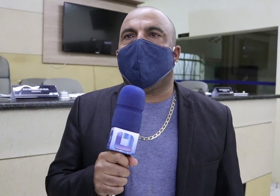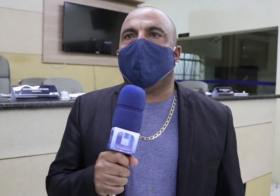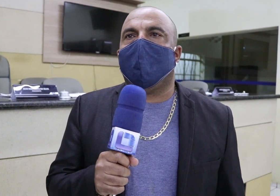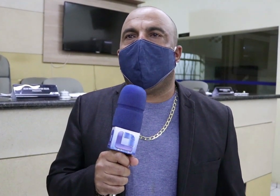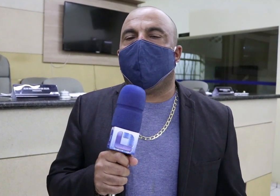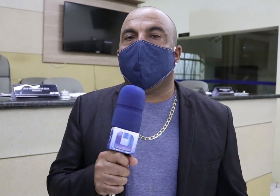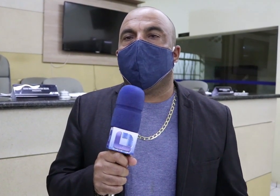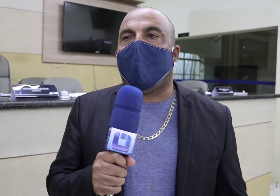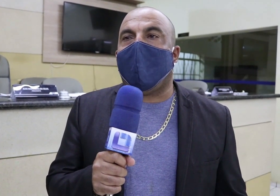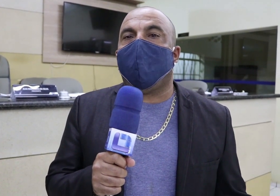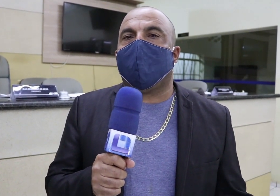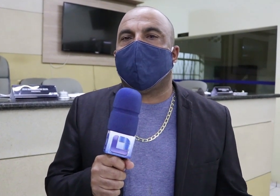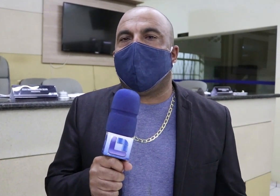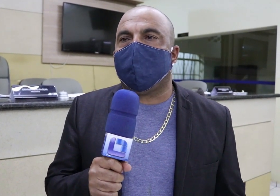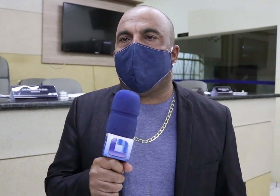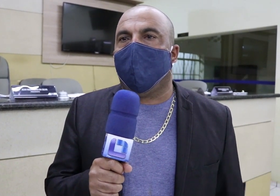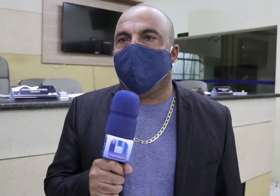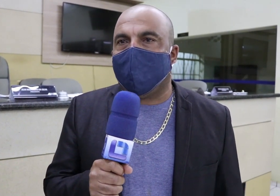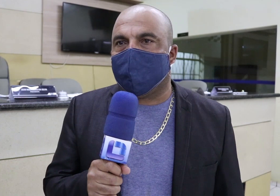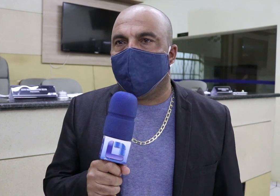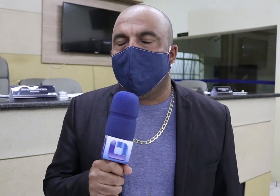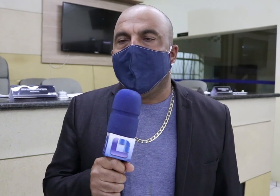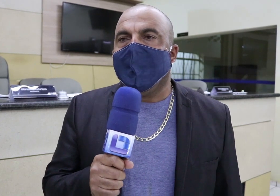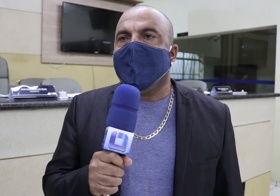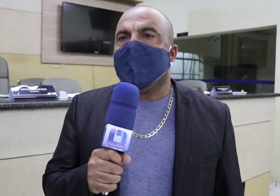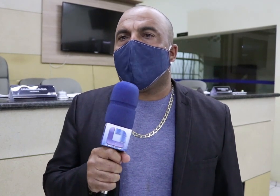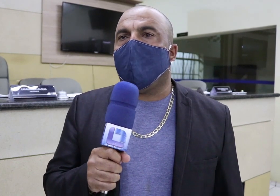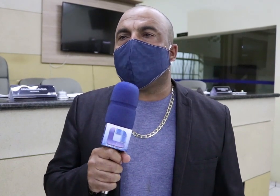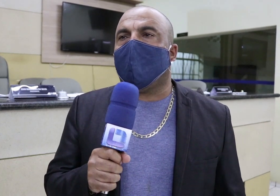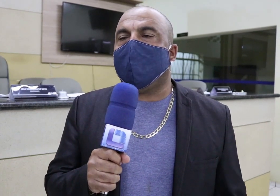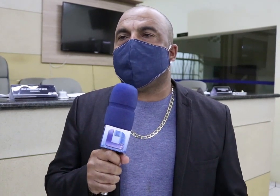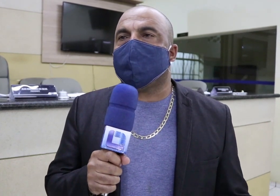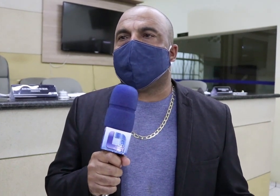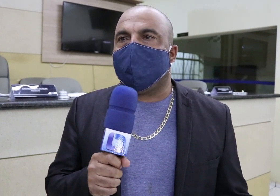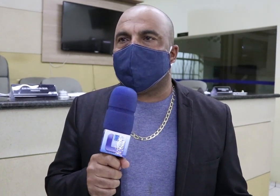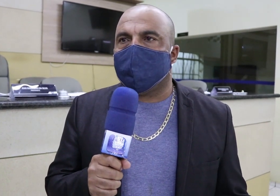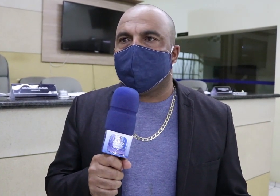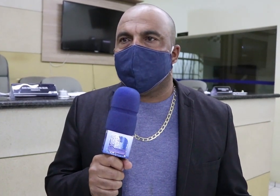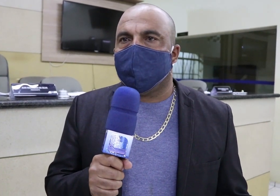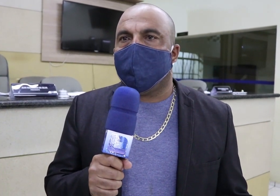estar levando a verdade à população. Quanto à